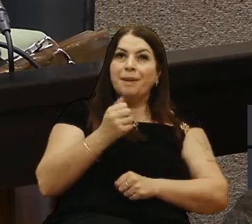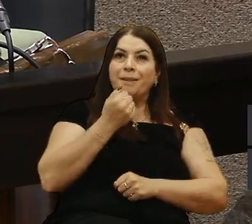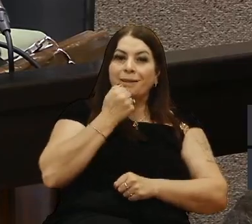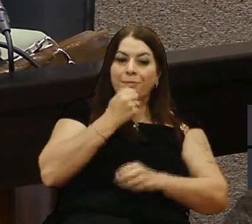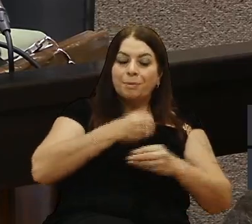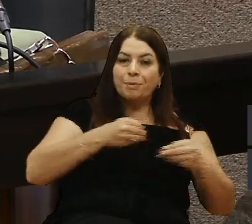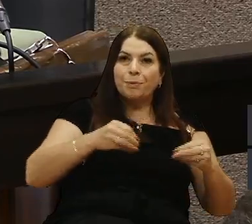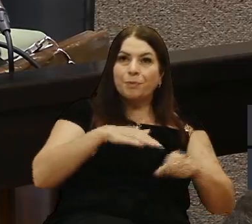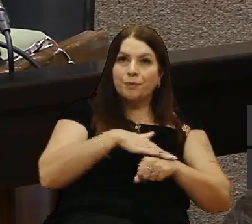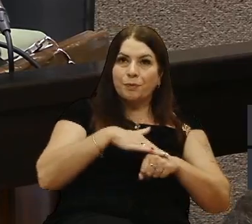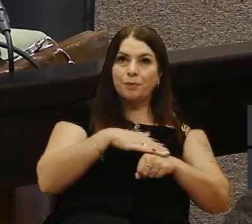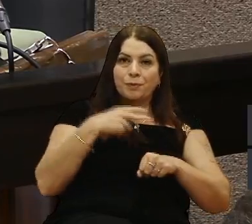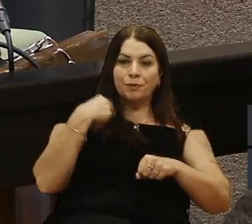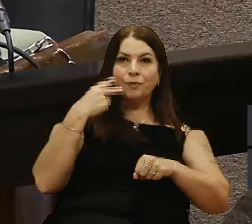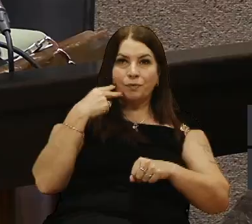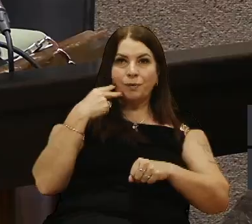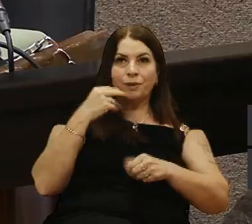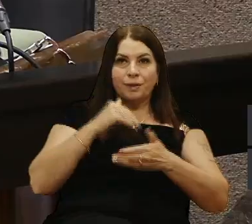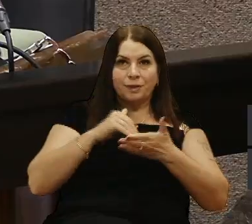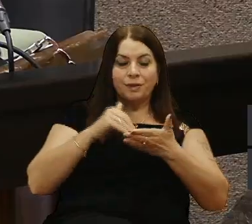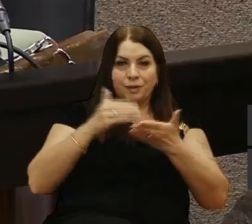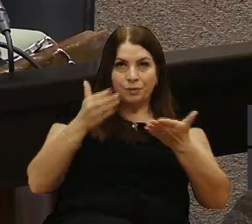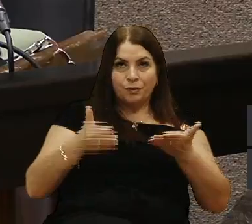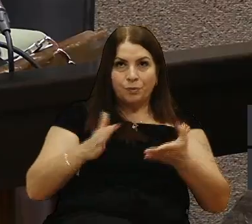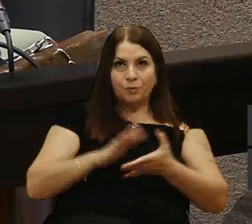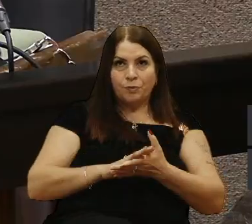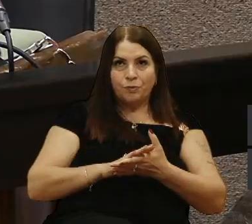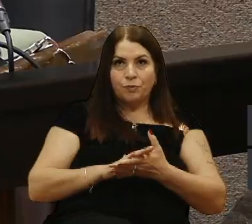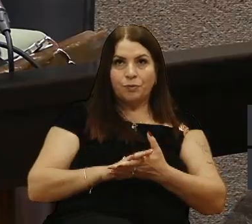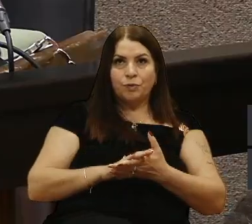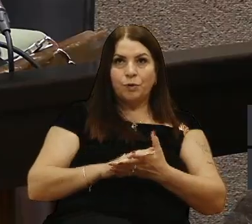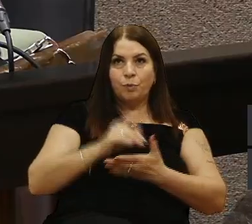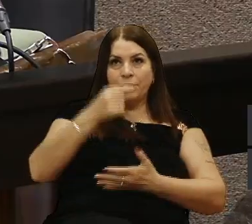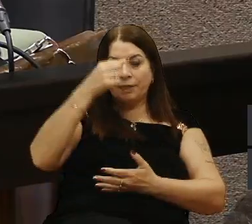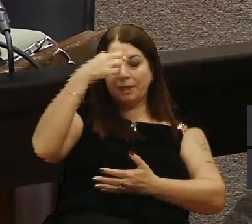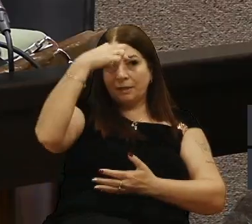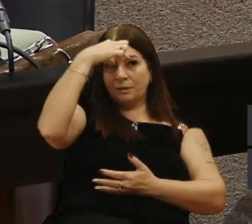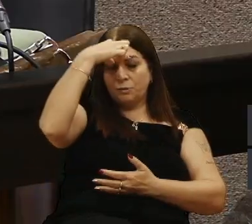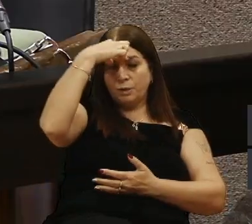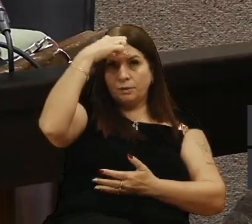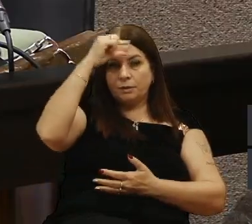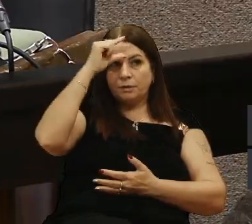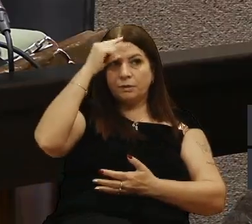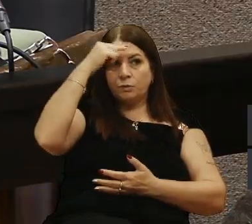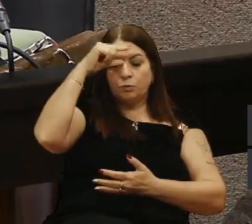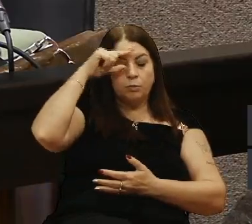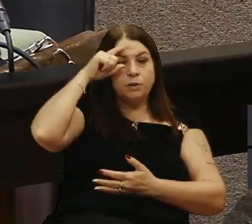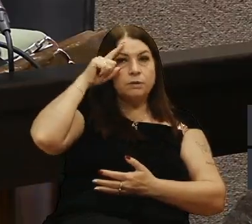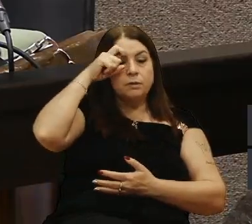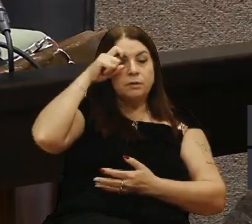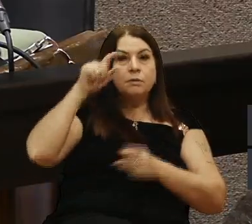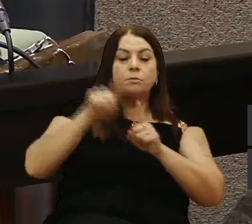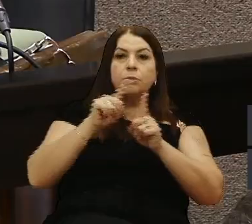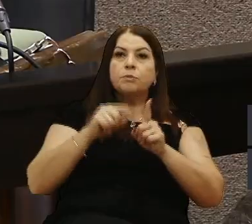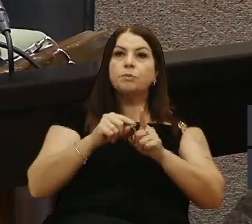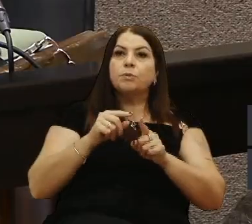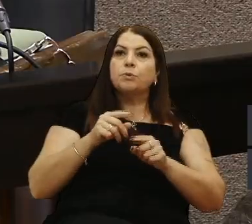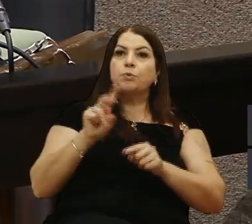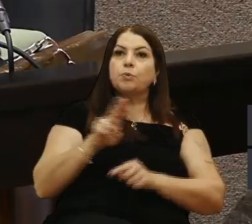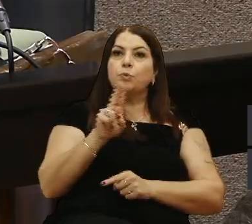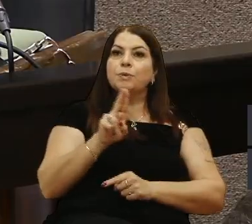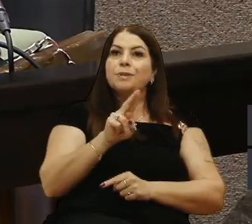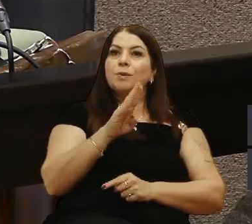conversava com o vereador e secretário hoje, né, Lucas Suzin, sobre a questão da brita. O contrato, ele utiliza R$400